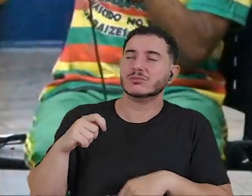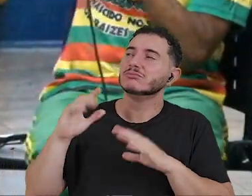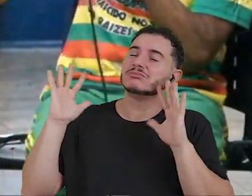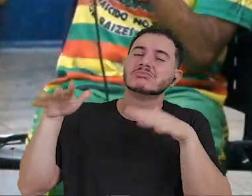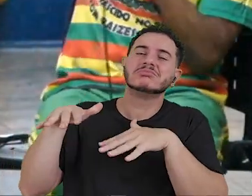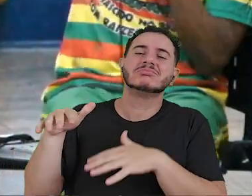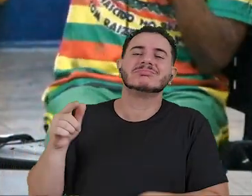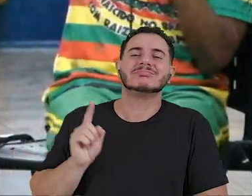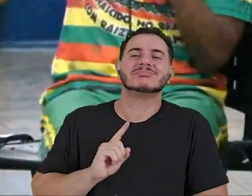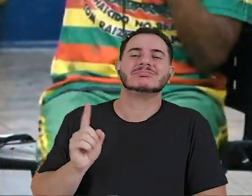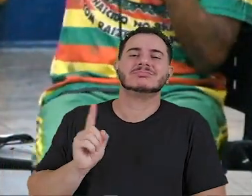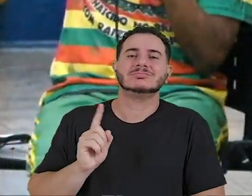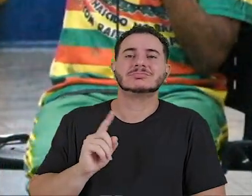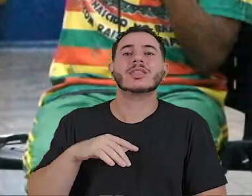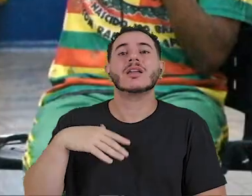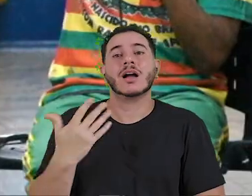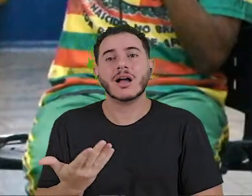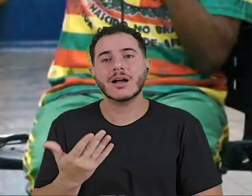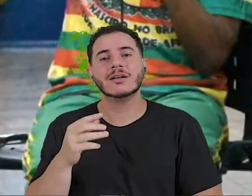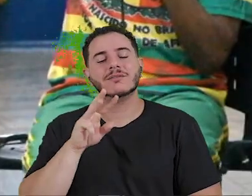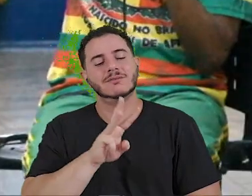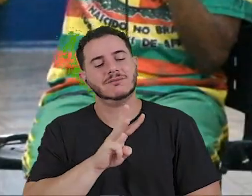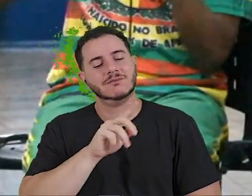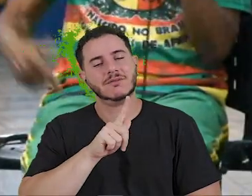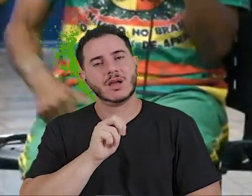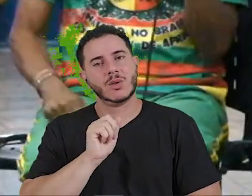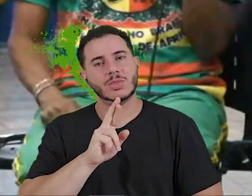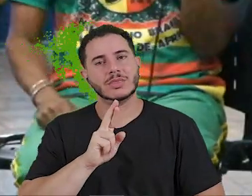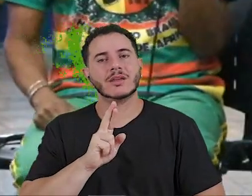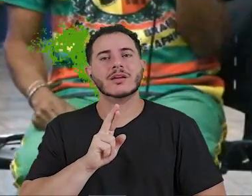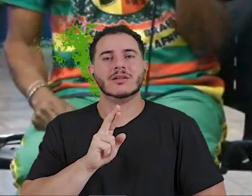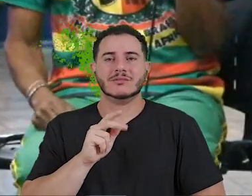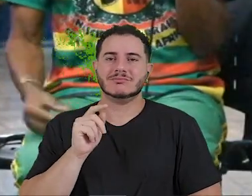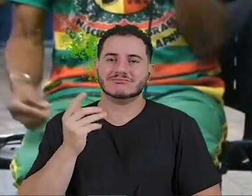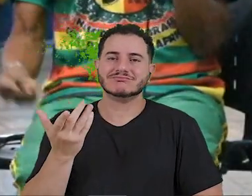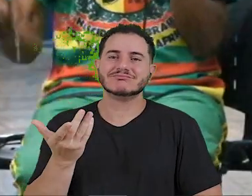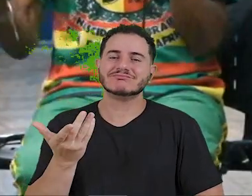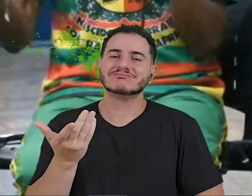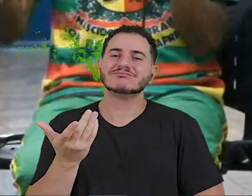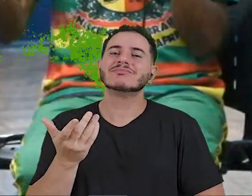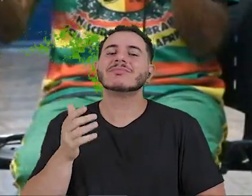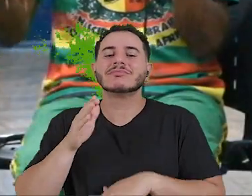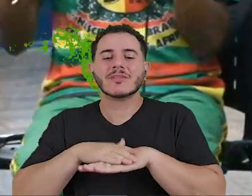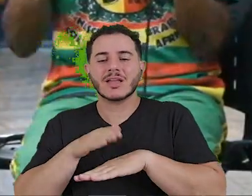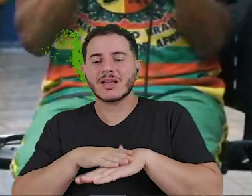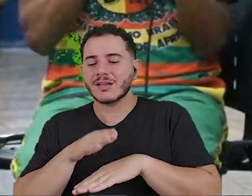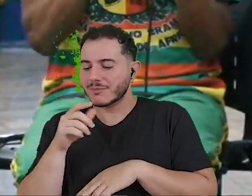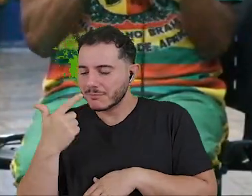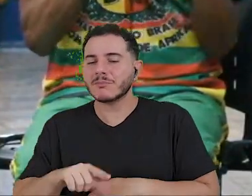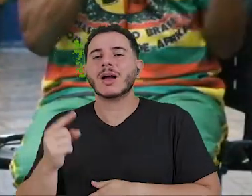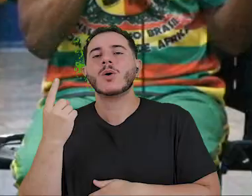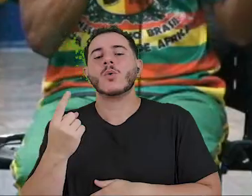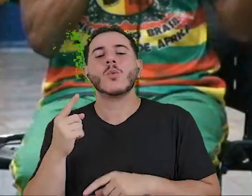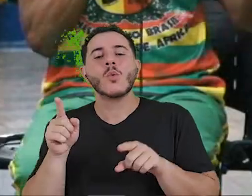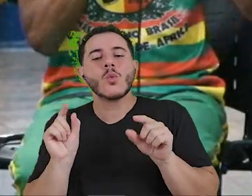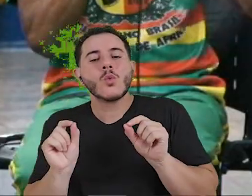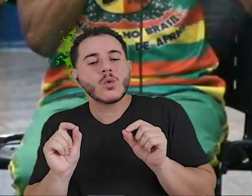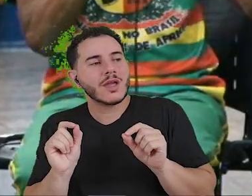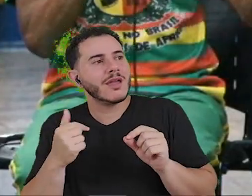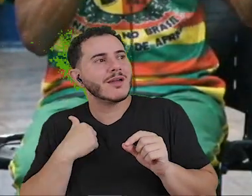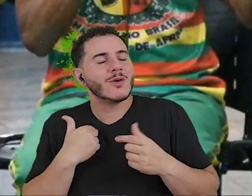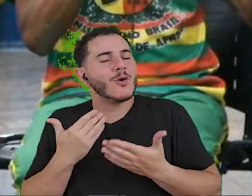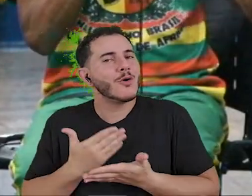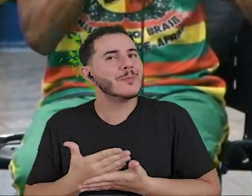Aí veio Valdo, com mais uma coisa, 3 gonguês. Aí o cidadão